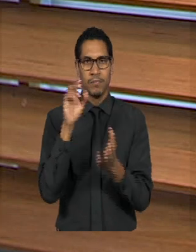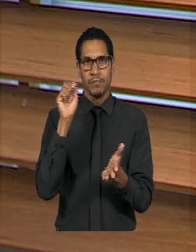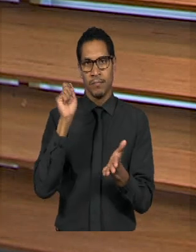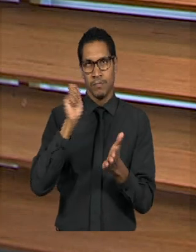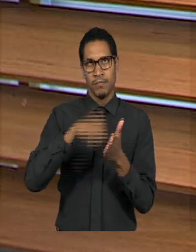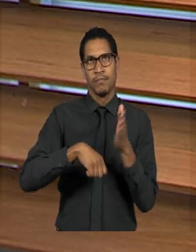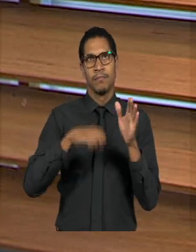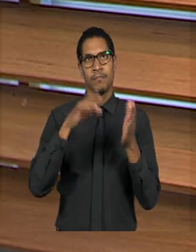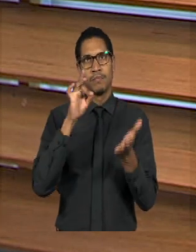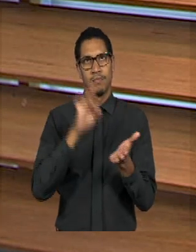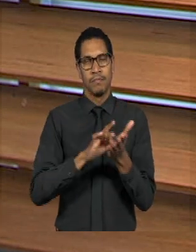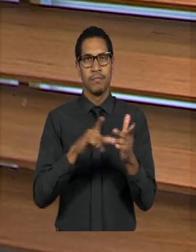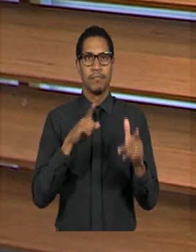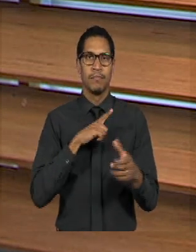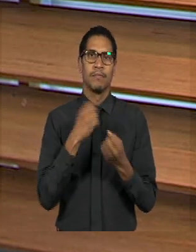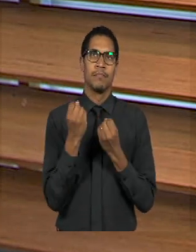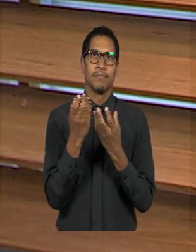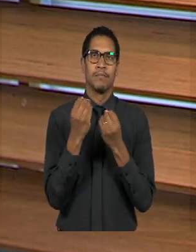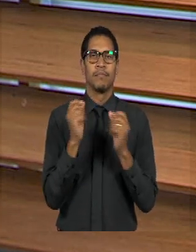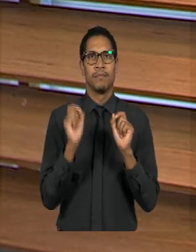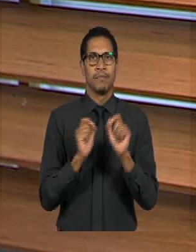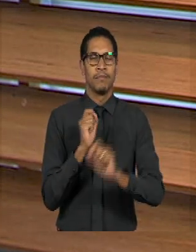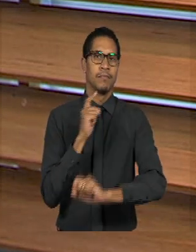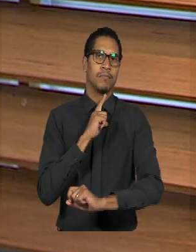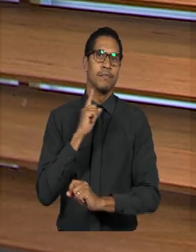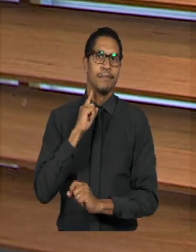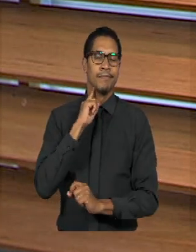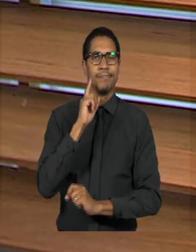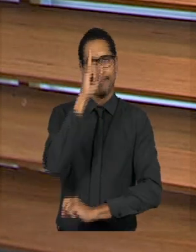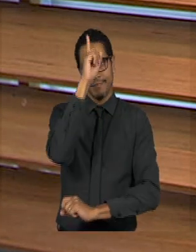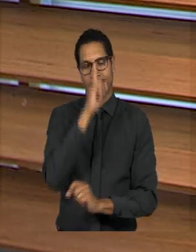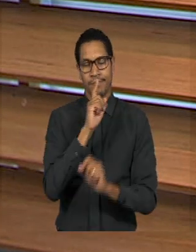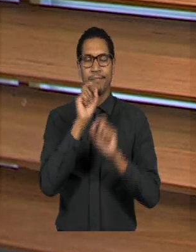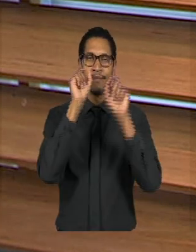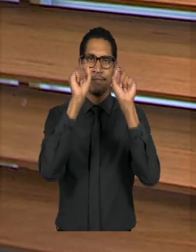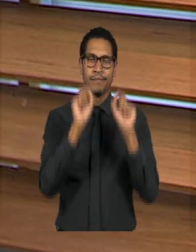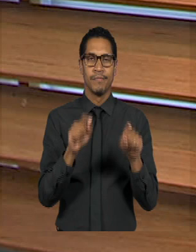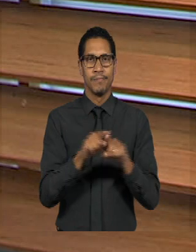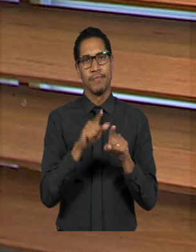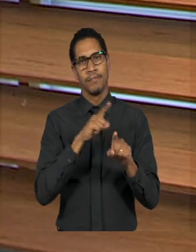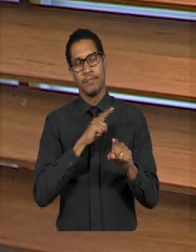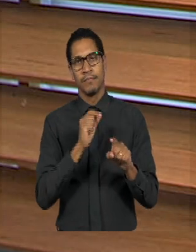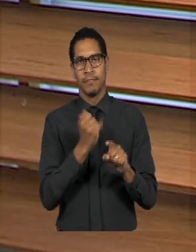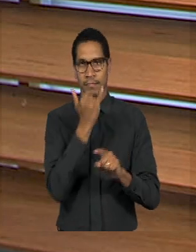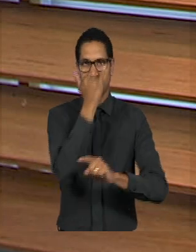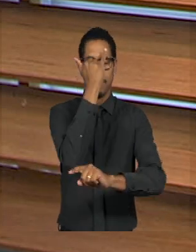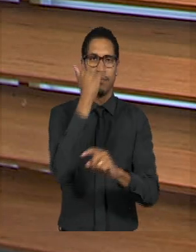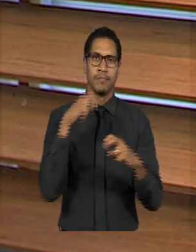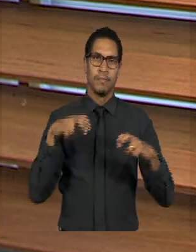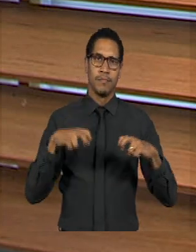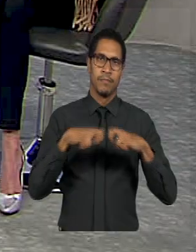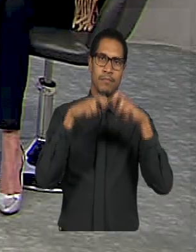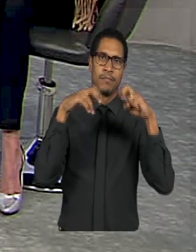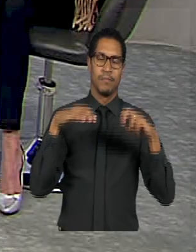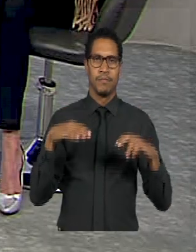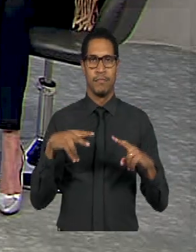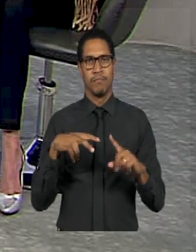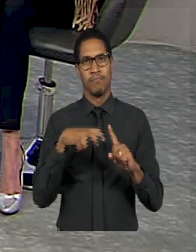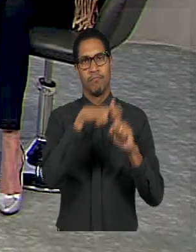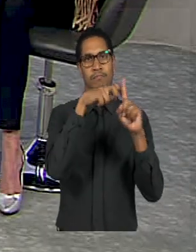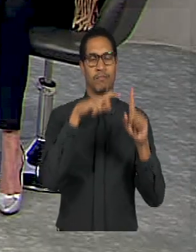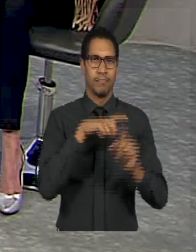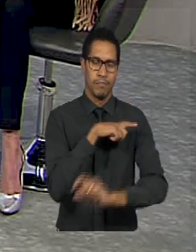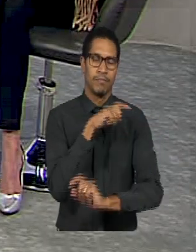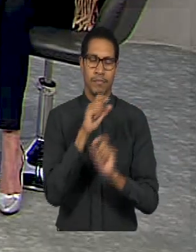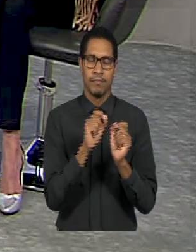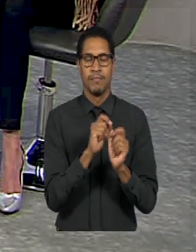trazer informações a respeito do Maio Amarelo e sobre os acidentes de trânsito. Mércia, eu acho que você já